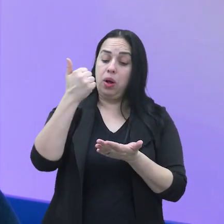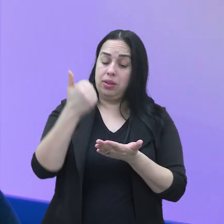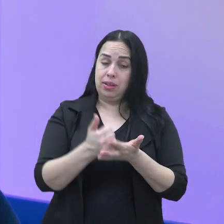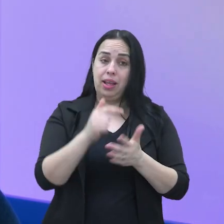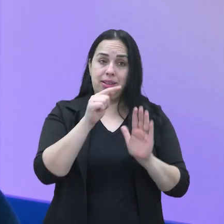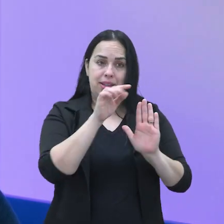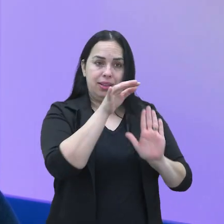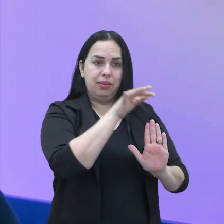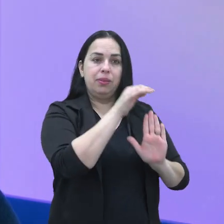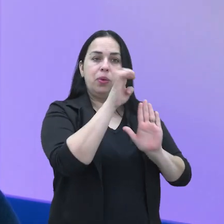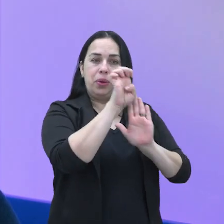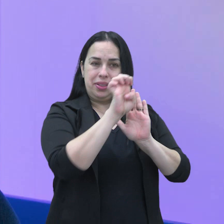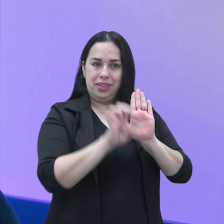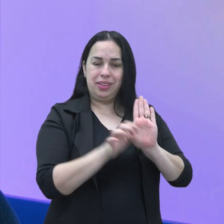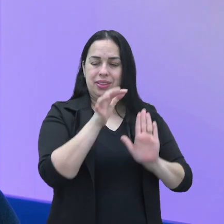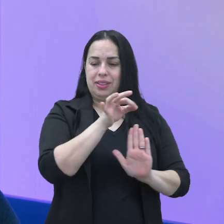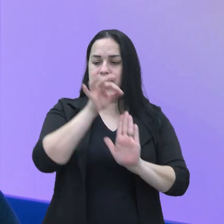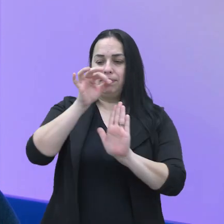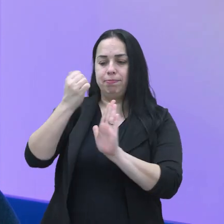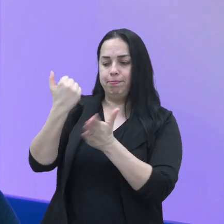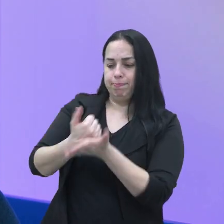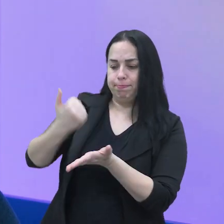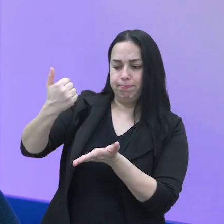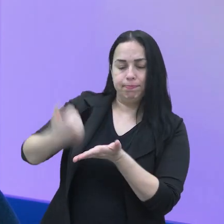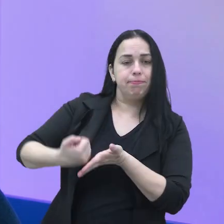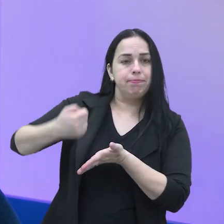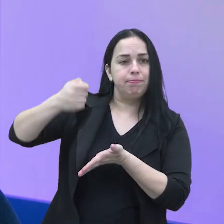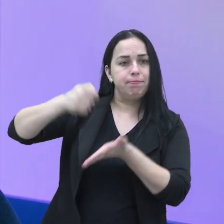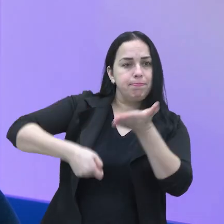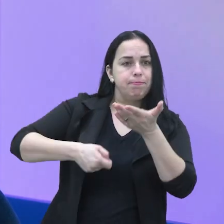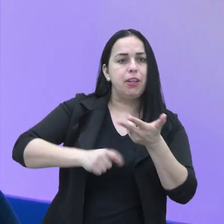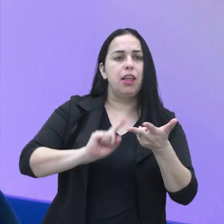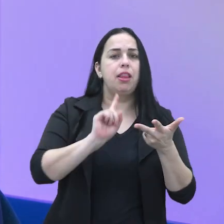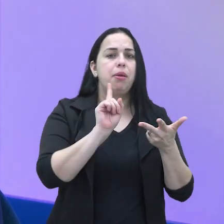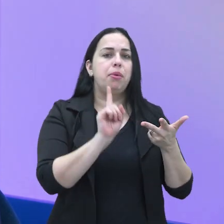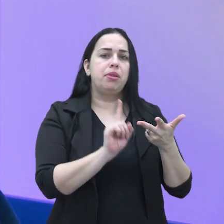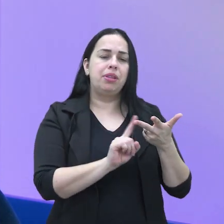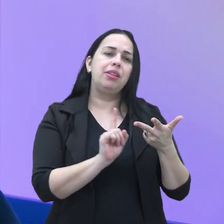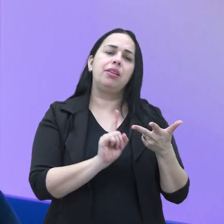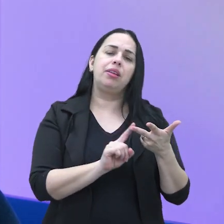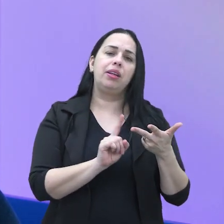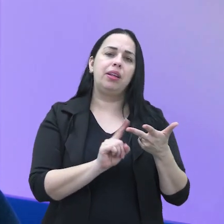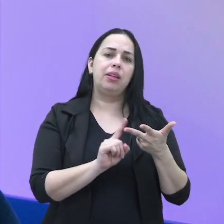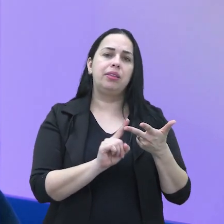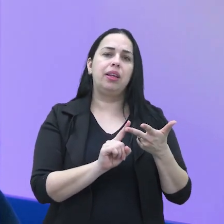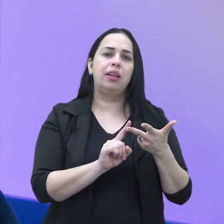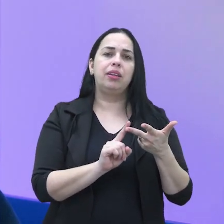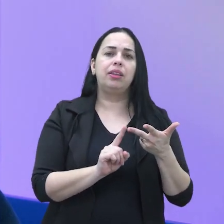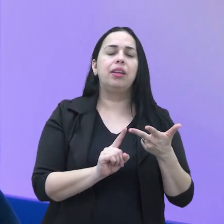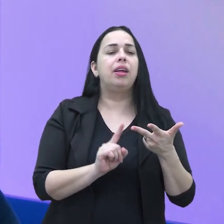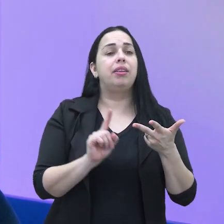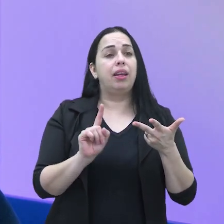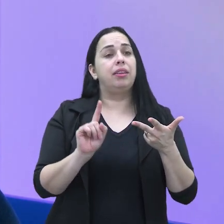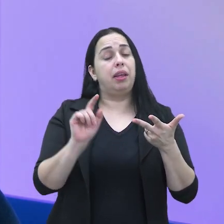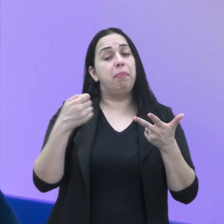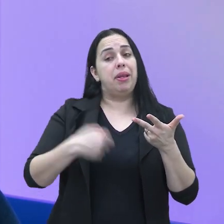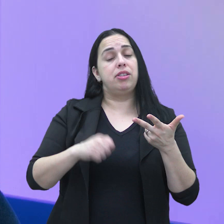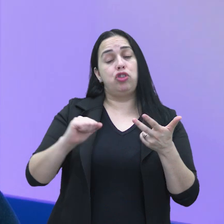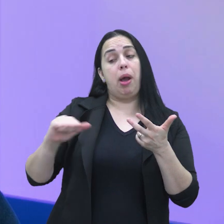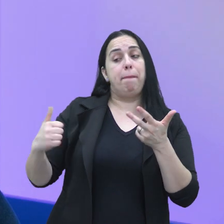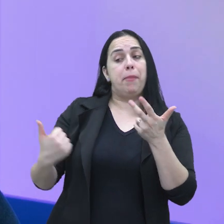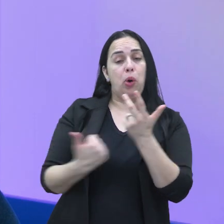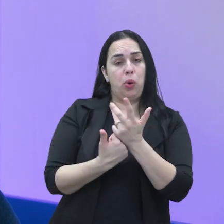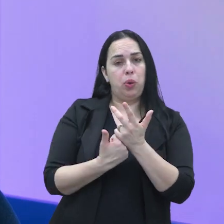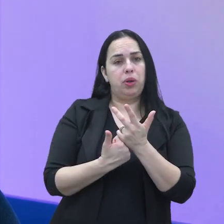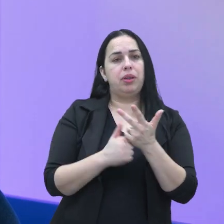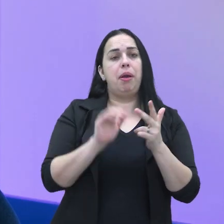registrar ele no cartório de pessoas jurídicas, né? E após isso, nós podemos ter um apoiamento mínimo